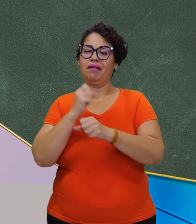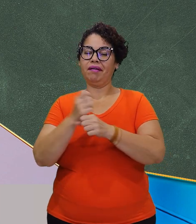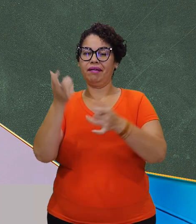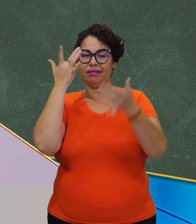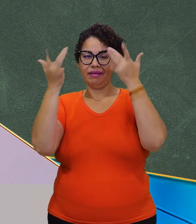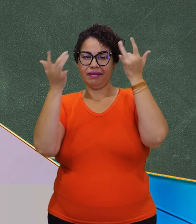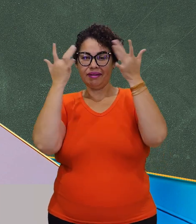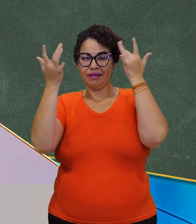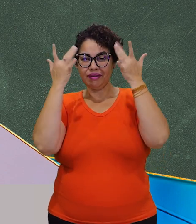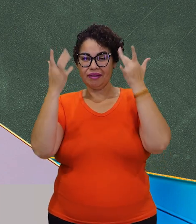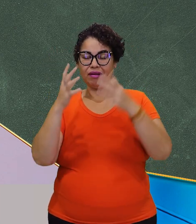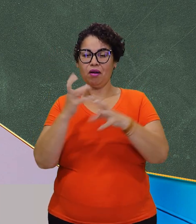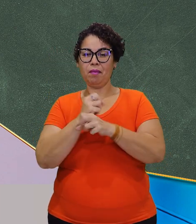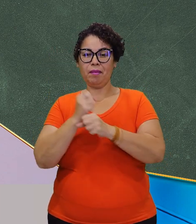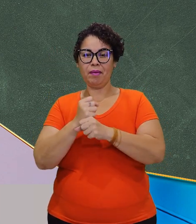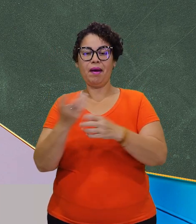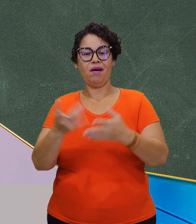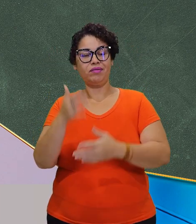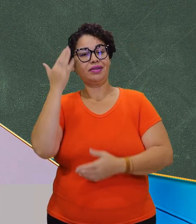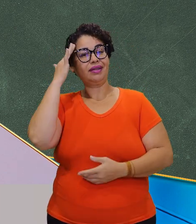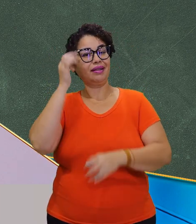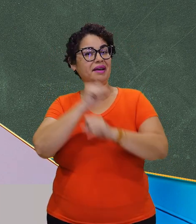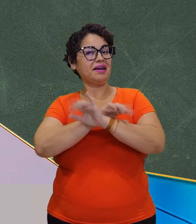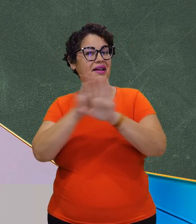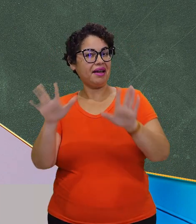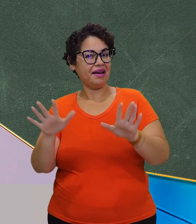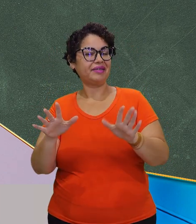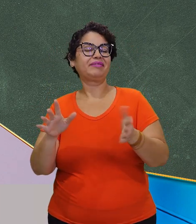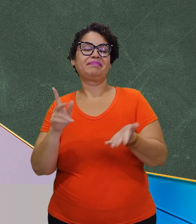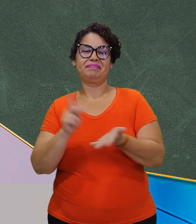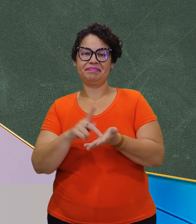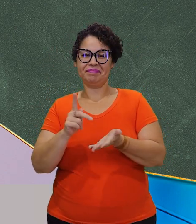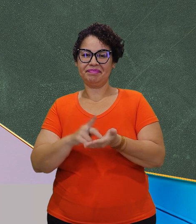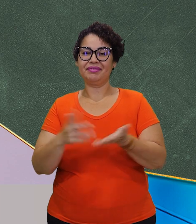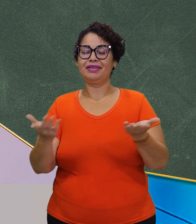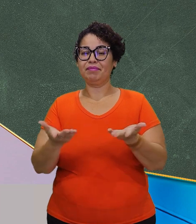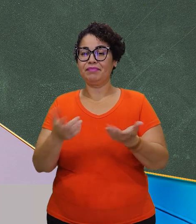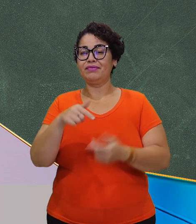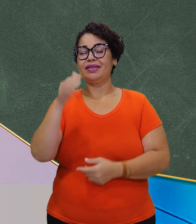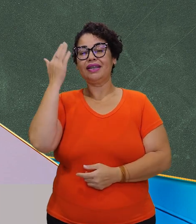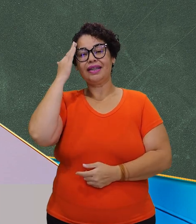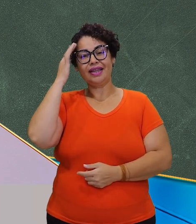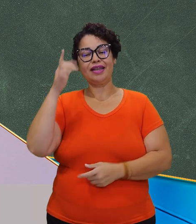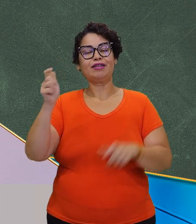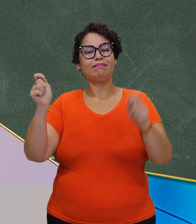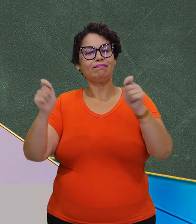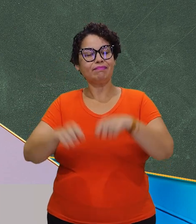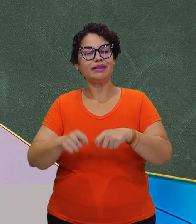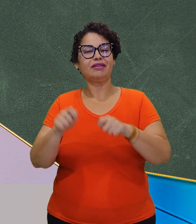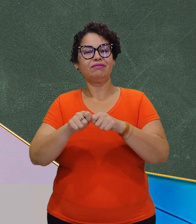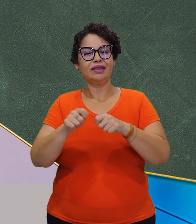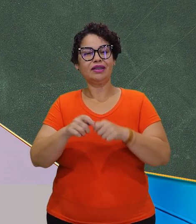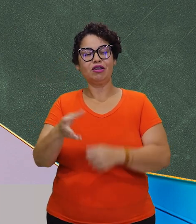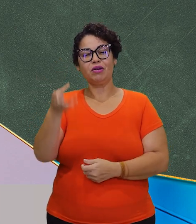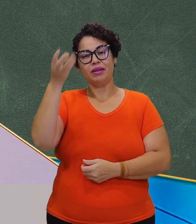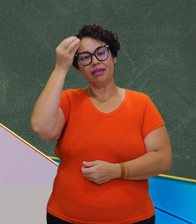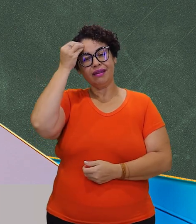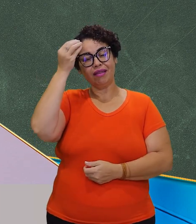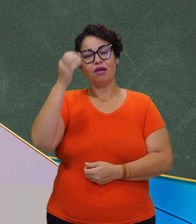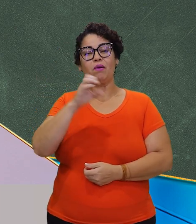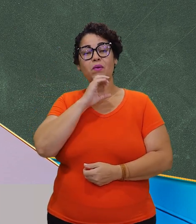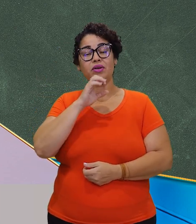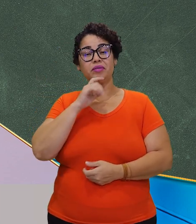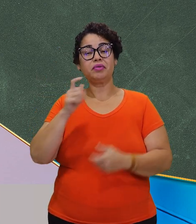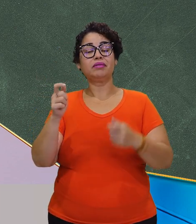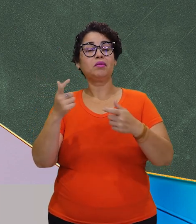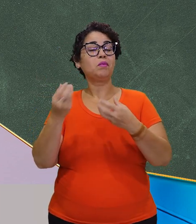ficar decorando uma fórmula sem significado. Verdade. E também, além de entender, ser capaz de aplicar esse conhecimento